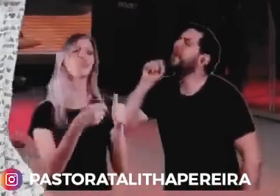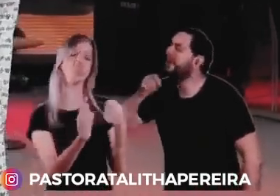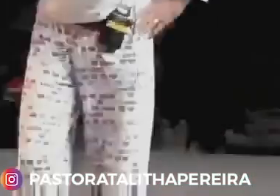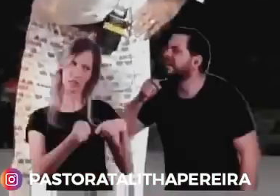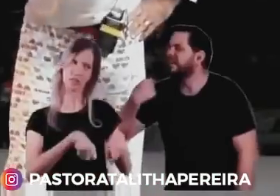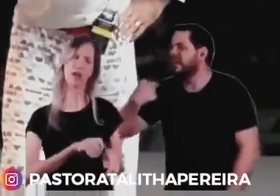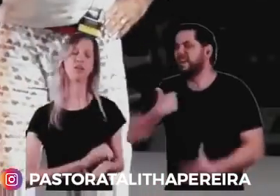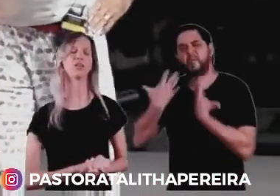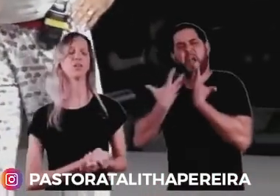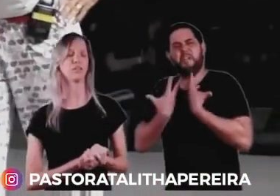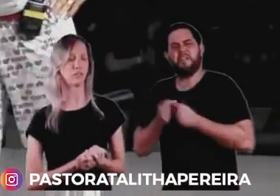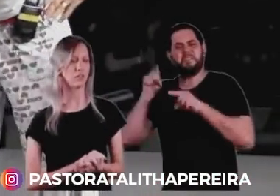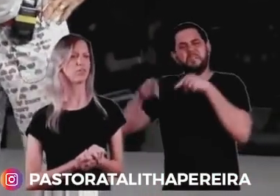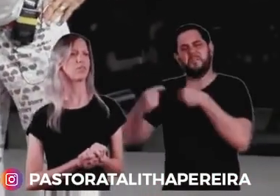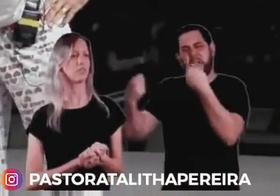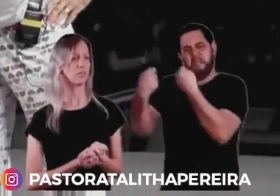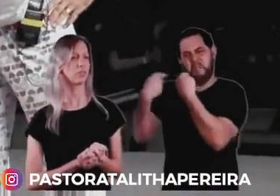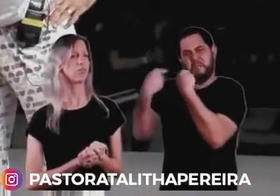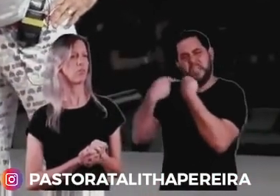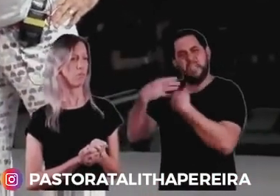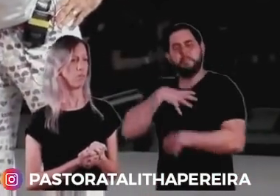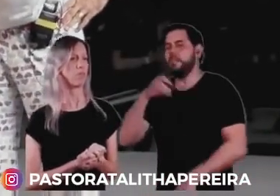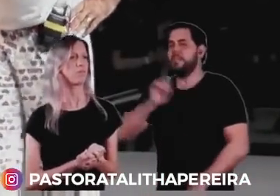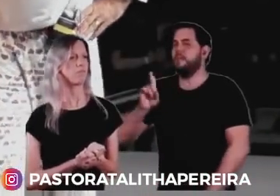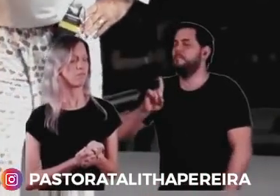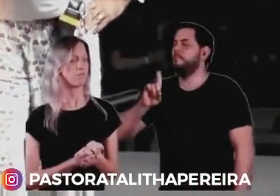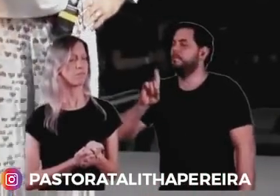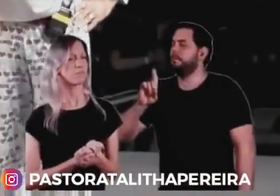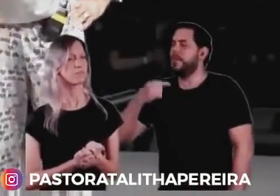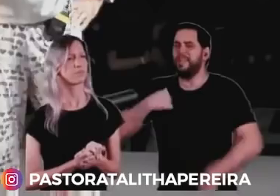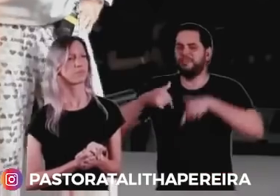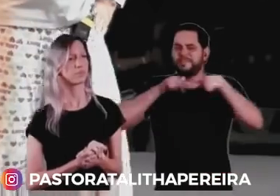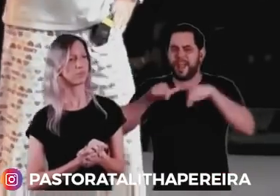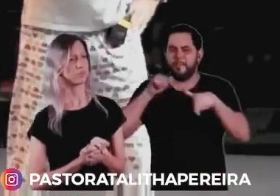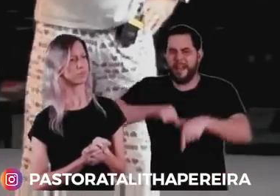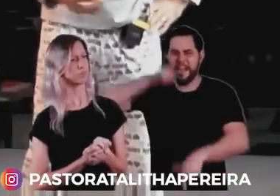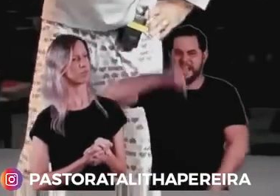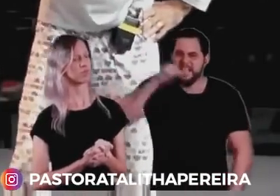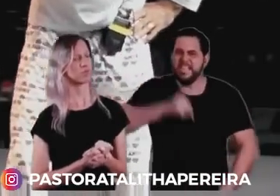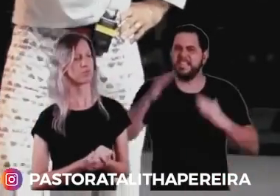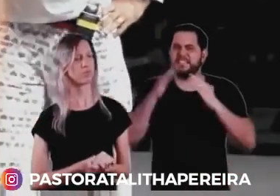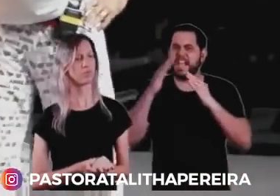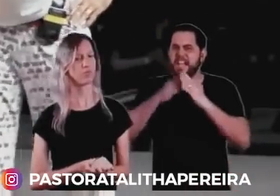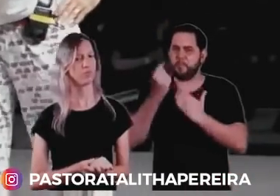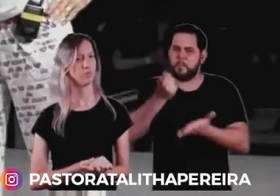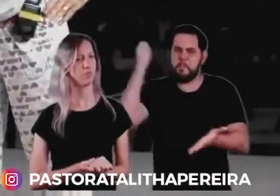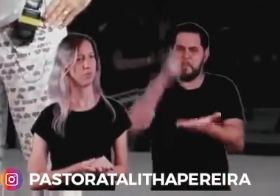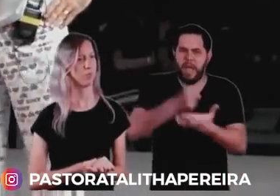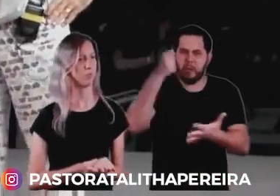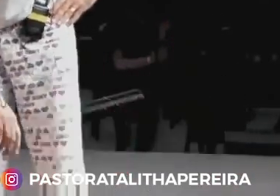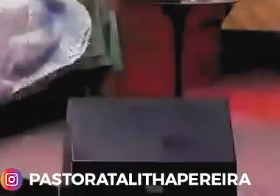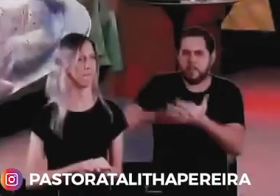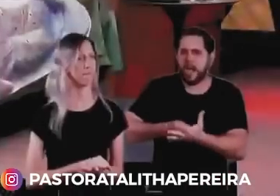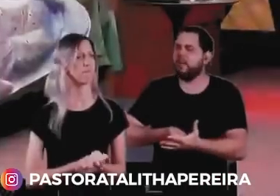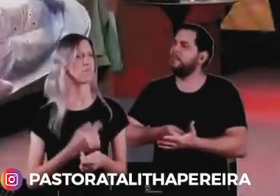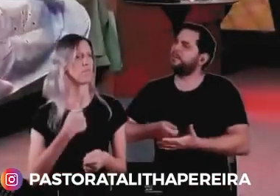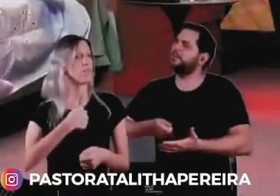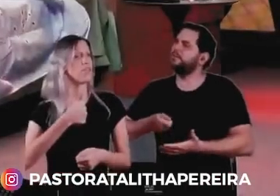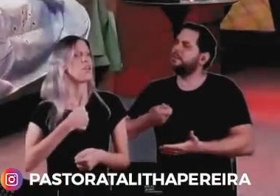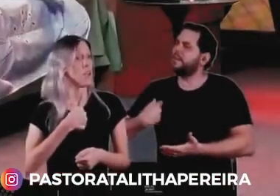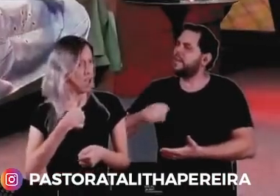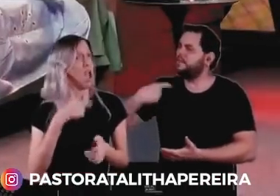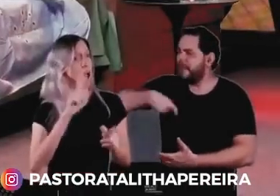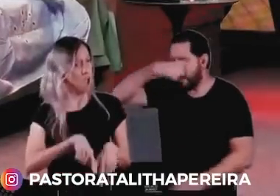Sim. Eu não tô aguentando mais essa pressão. Tá entendendo? Eu trabalho aqui nessa casa pra sustentar esse lar. E é eu isso fico